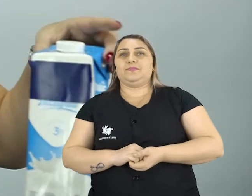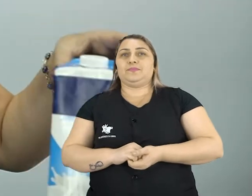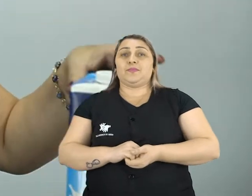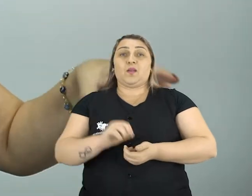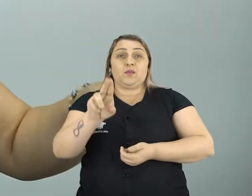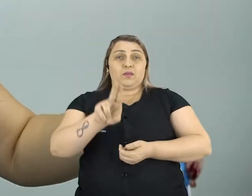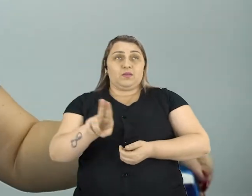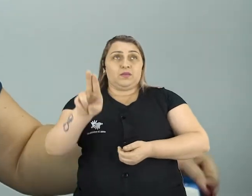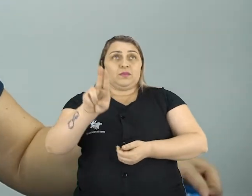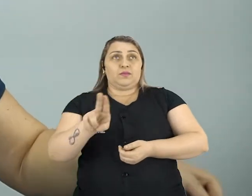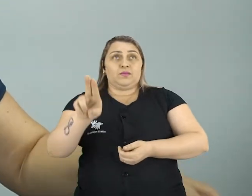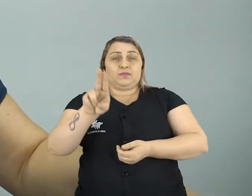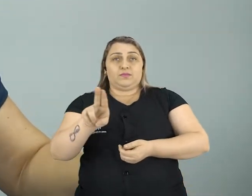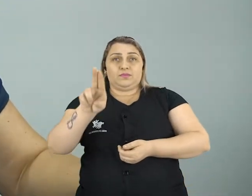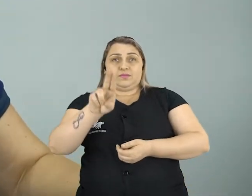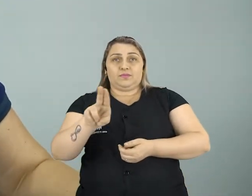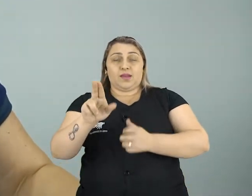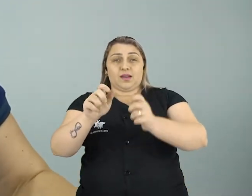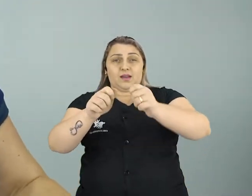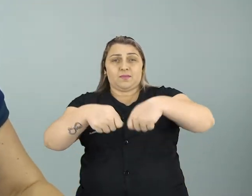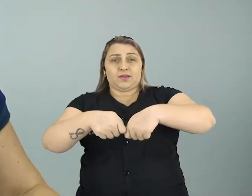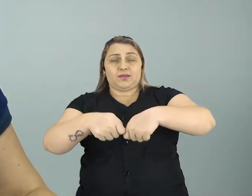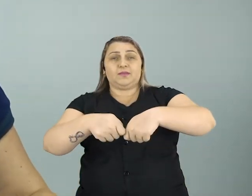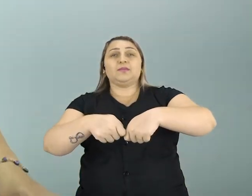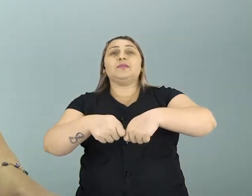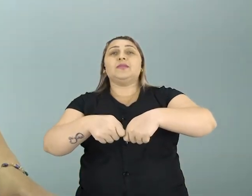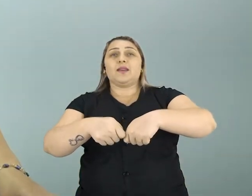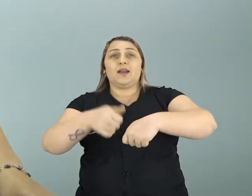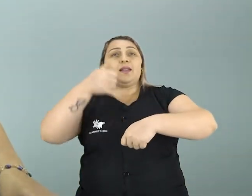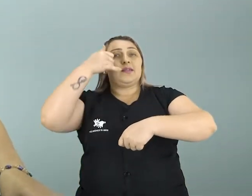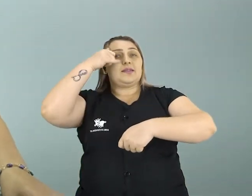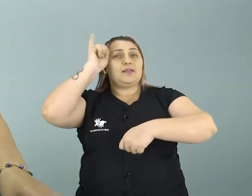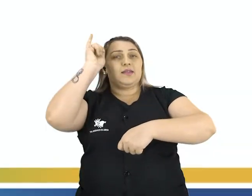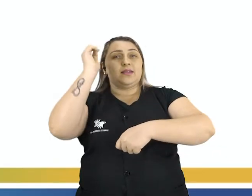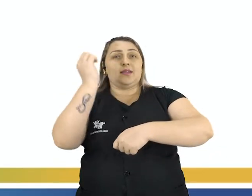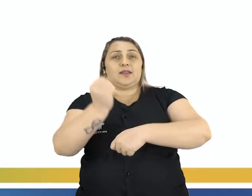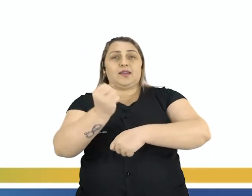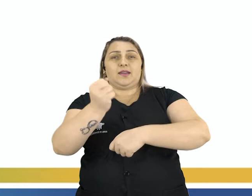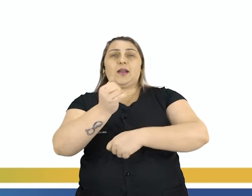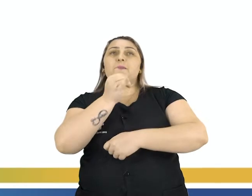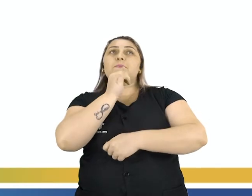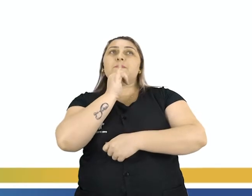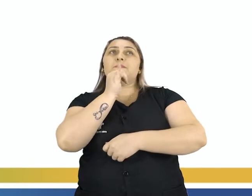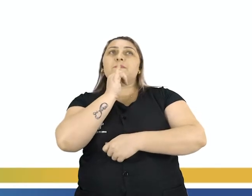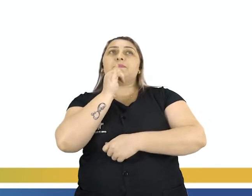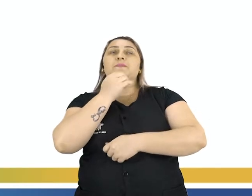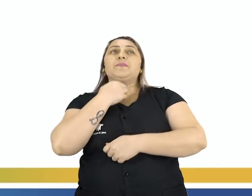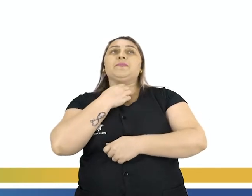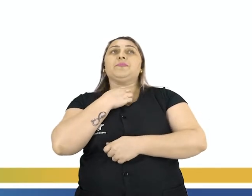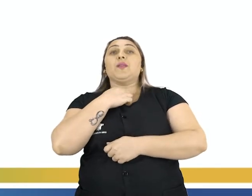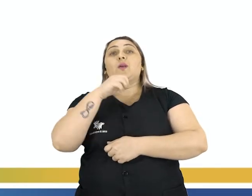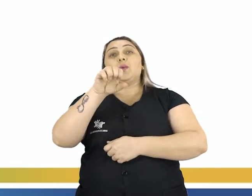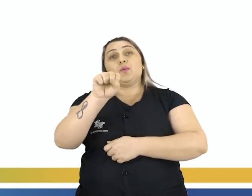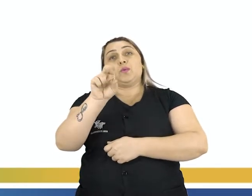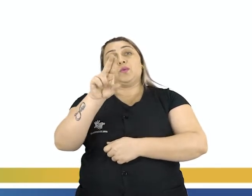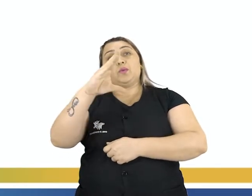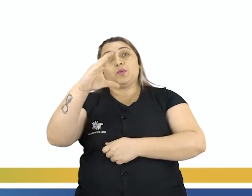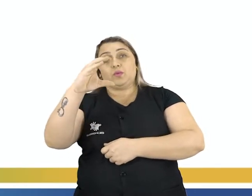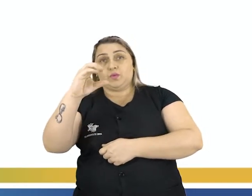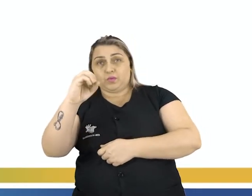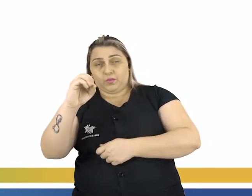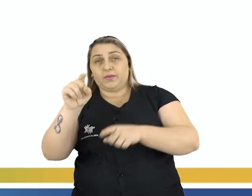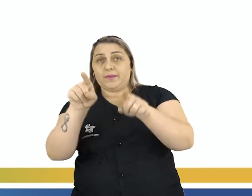vamos utilizar essa capacidade para medir leite, por exemplo. Né? Nós vamos medir leite,